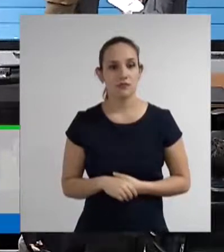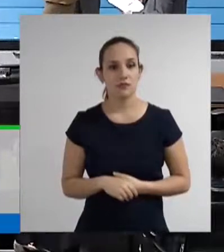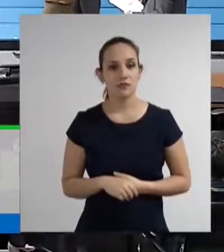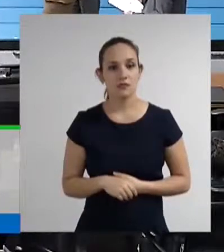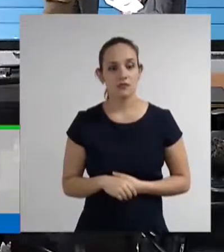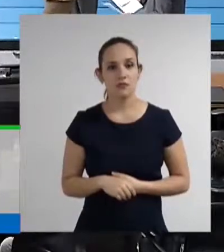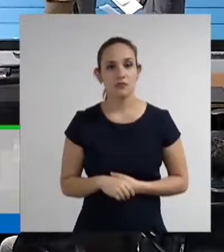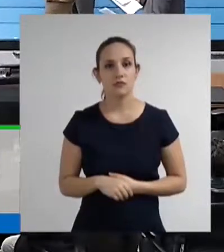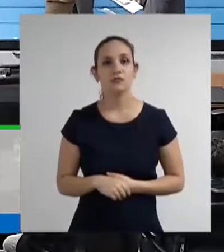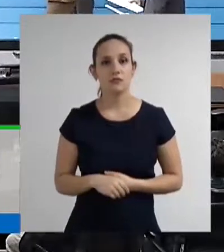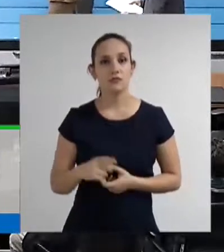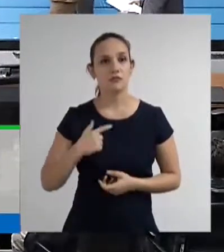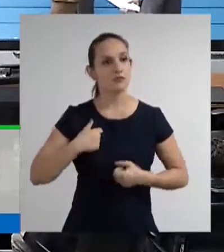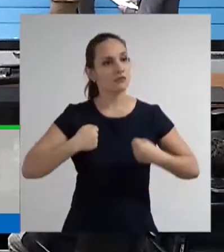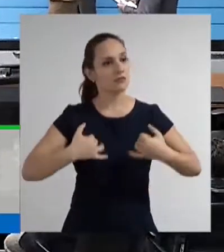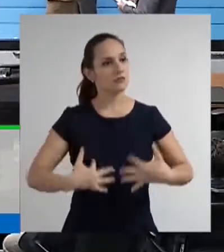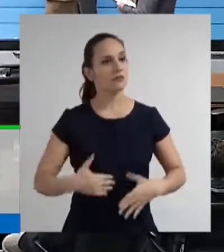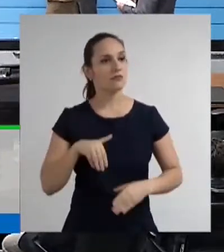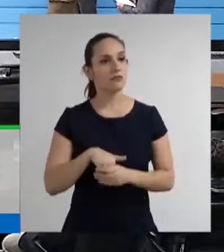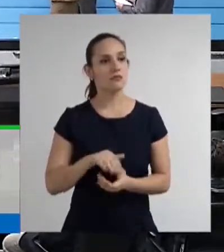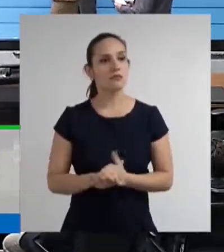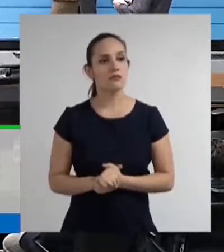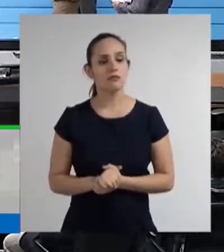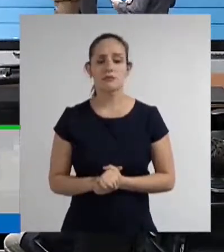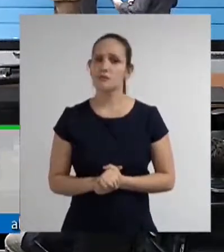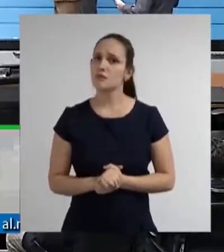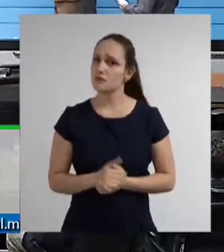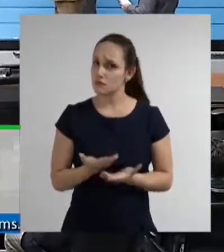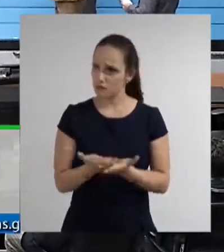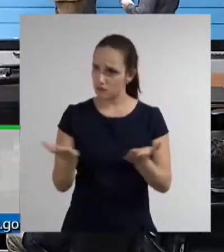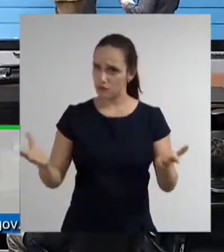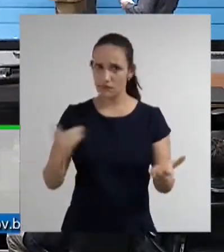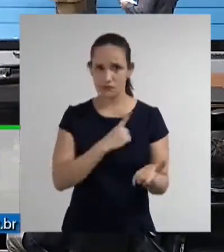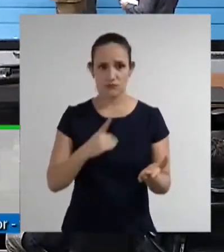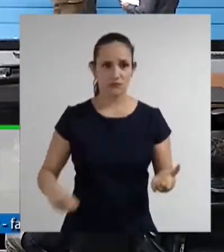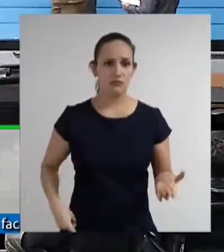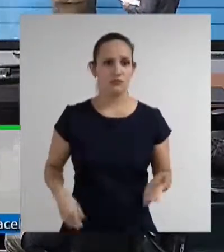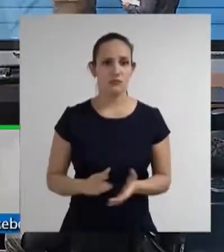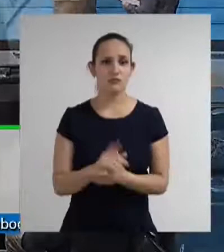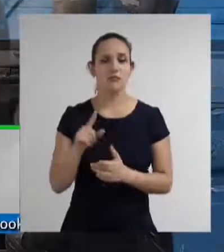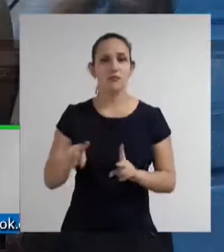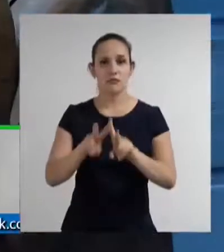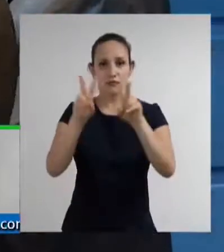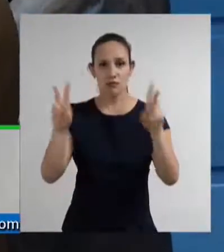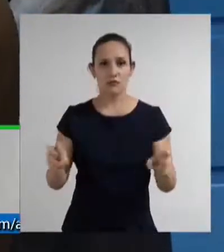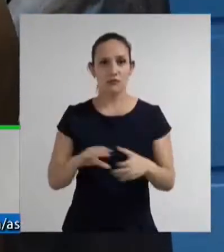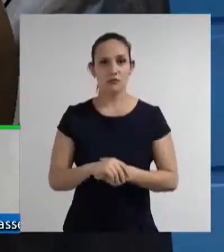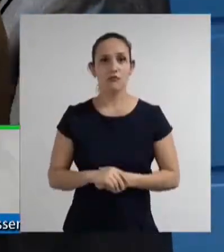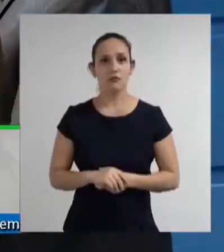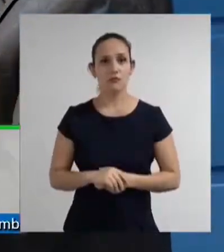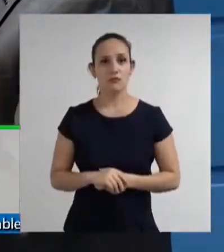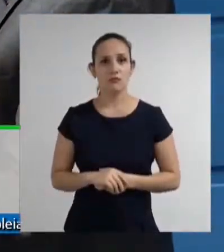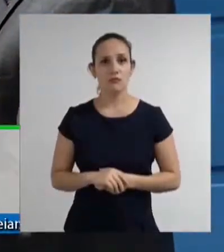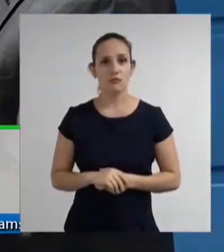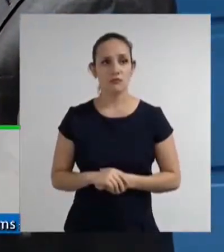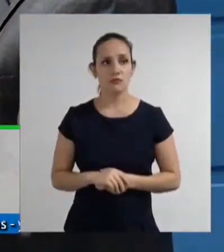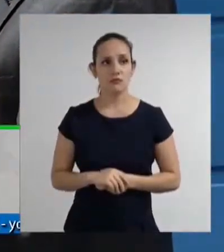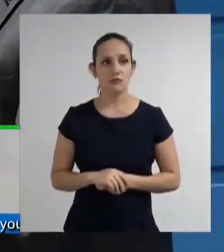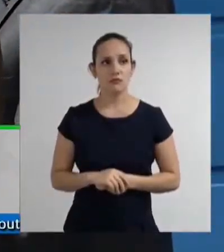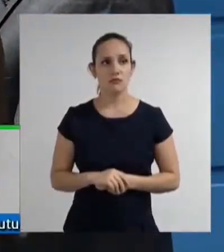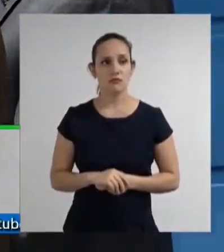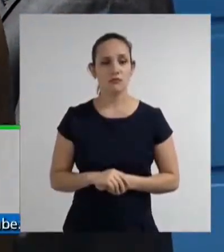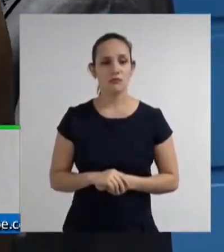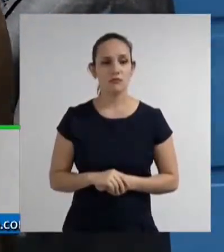Declaração de voto, senhor presidente. Senhor deputado. Senhores deputados, essa matéria, ora vinda para